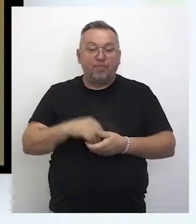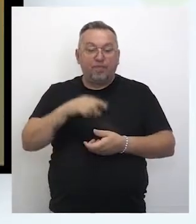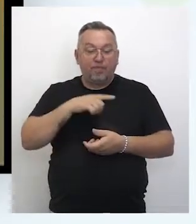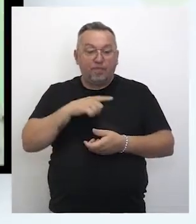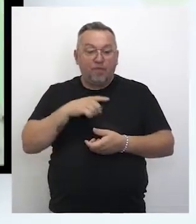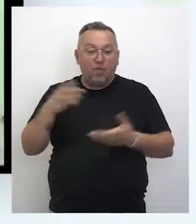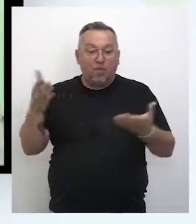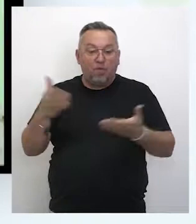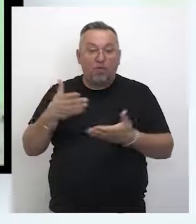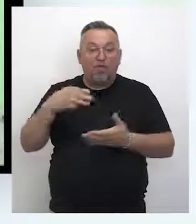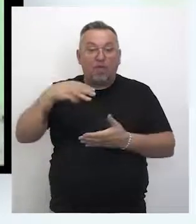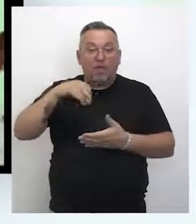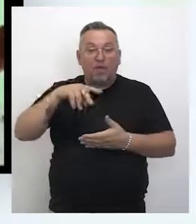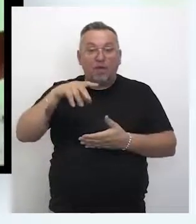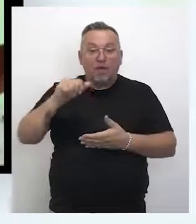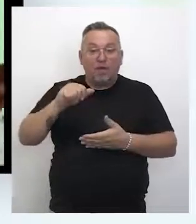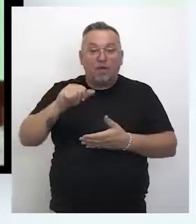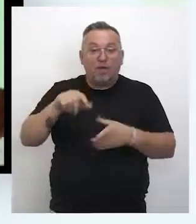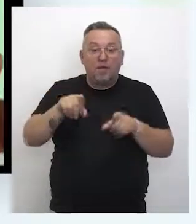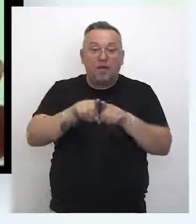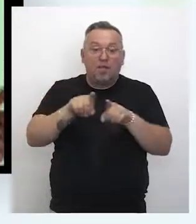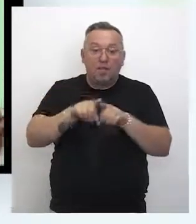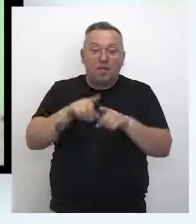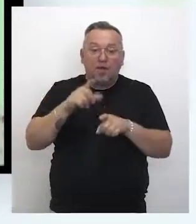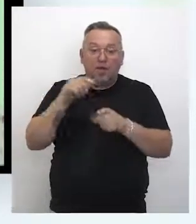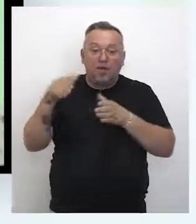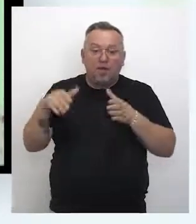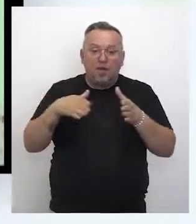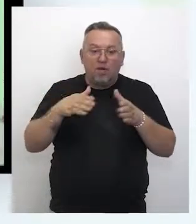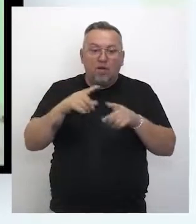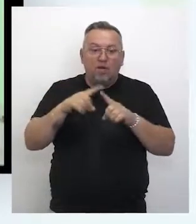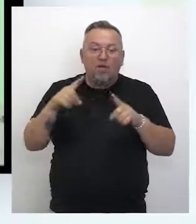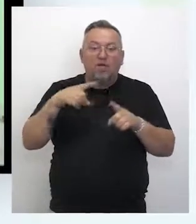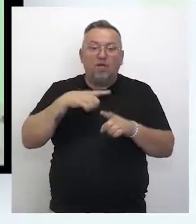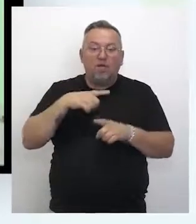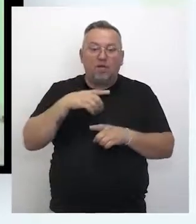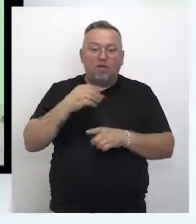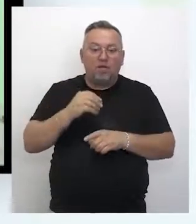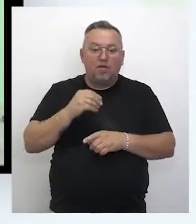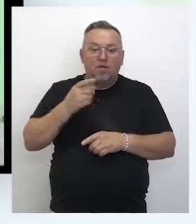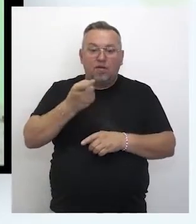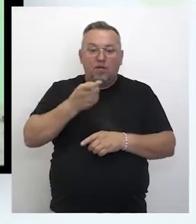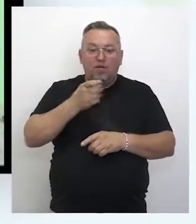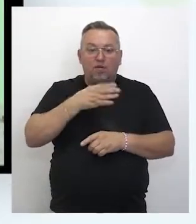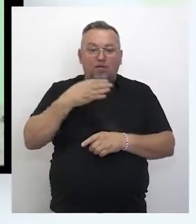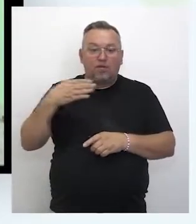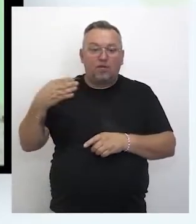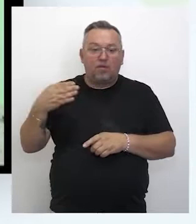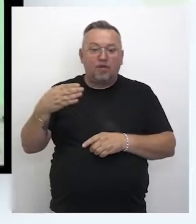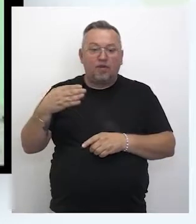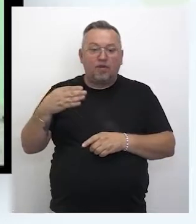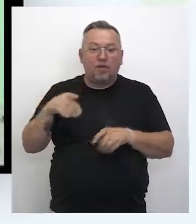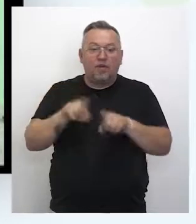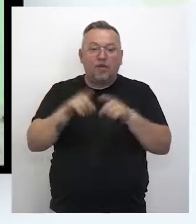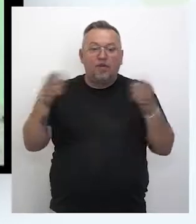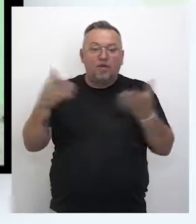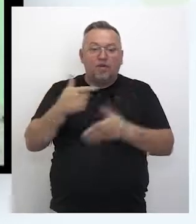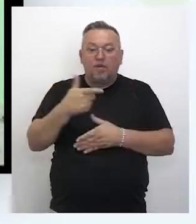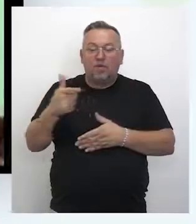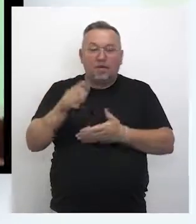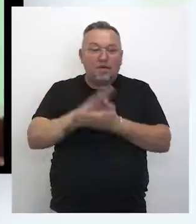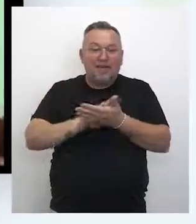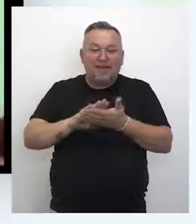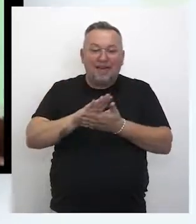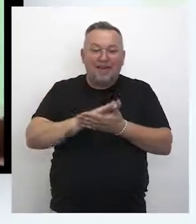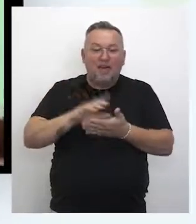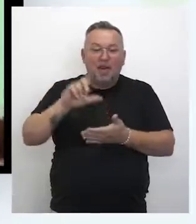já não tem mina. O rio, que é o capim-vari aqui, corria bastante, peixe à vontade. Hoje não tem nada, nem na vari,